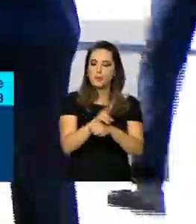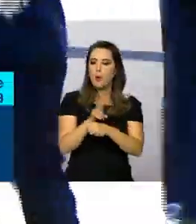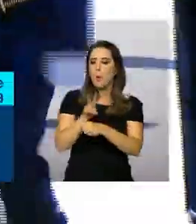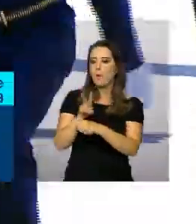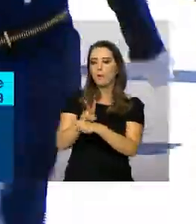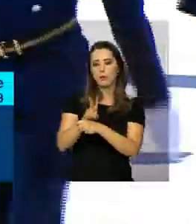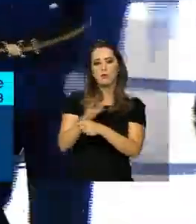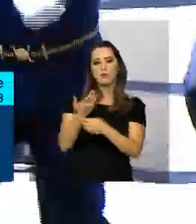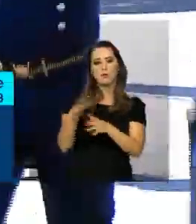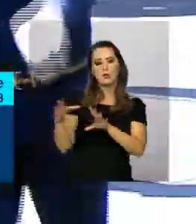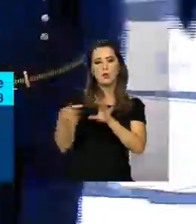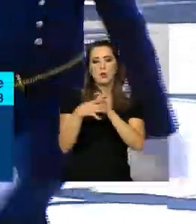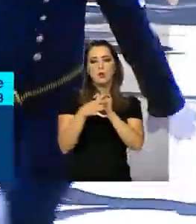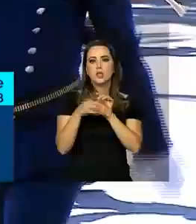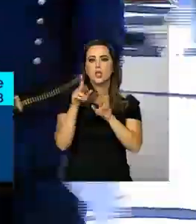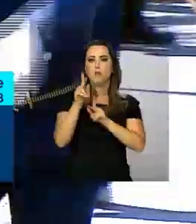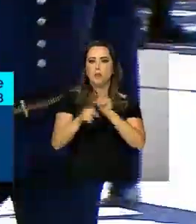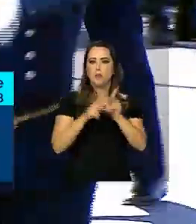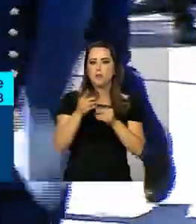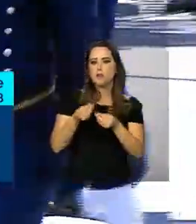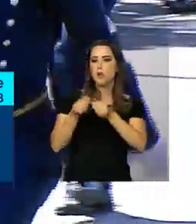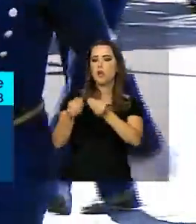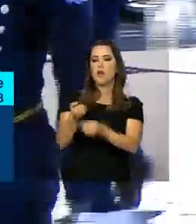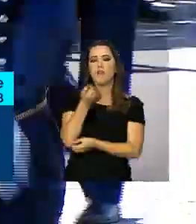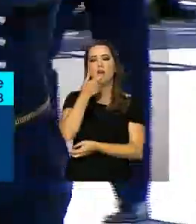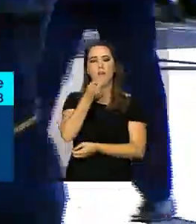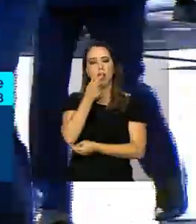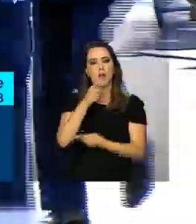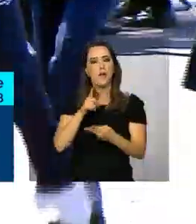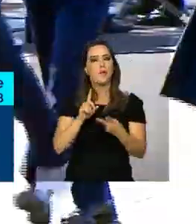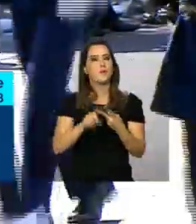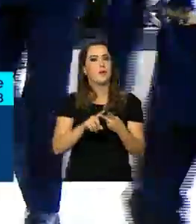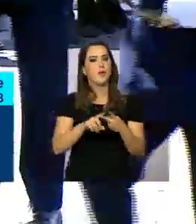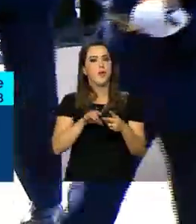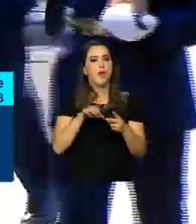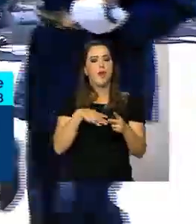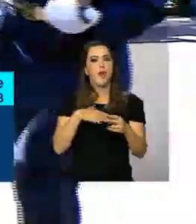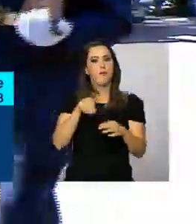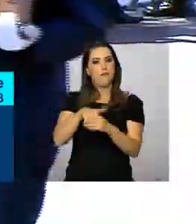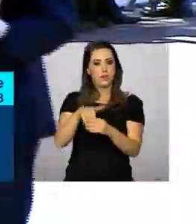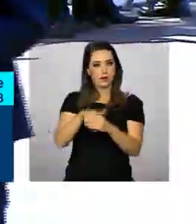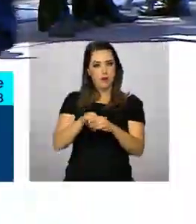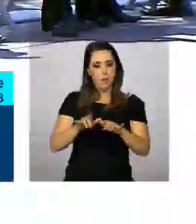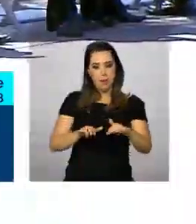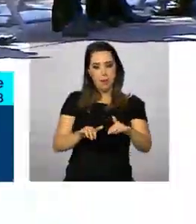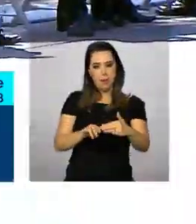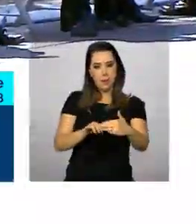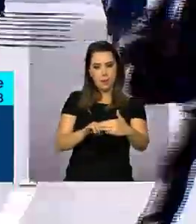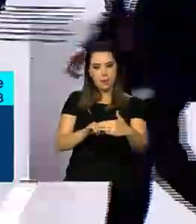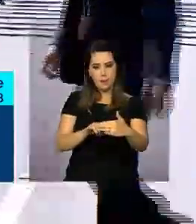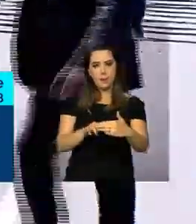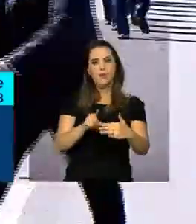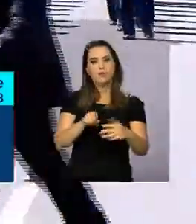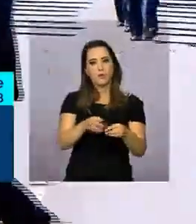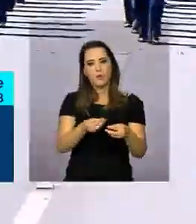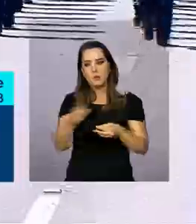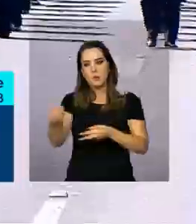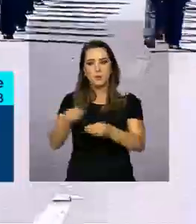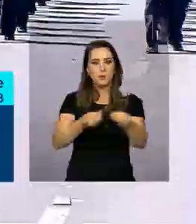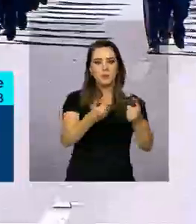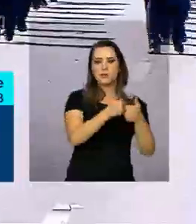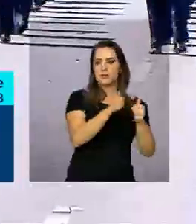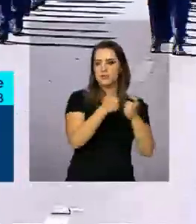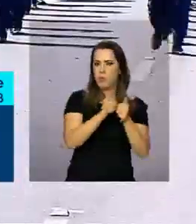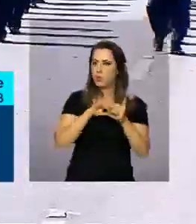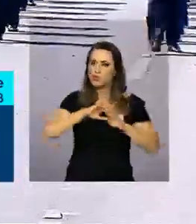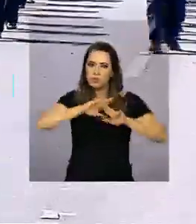né, levando medicamentos, UNAs, ações cívico-sociais. Levando etc. Cidadania, né? Exatamente, cidadania a partes mais remotas,